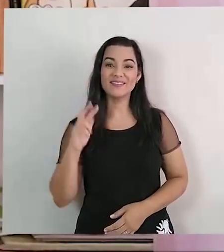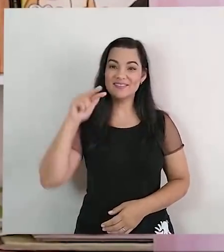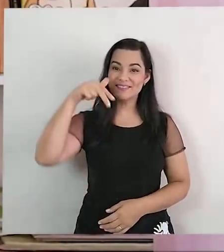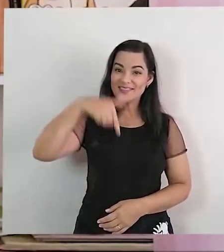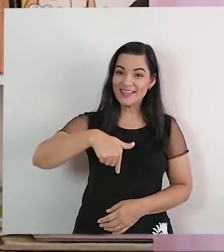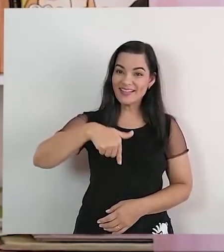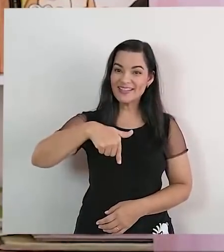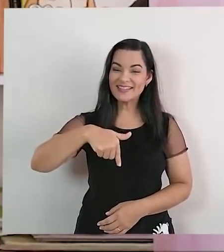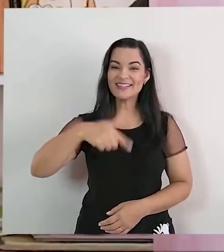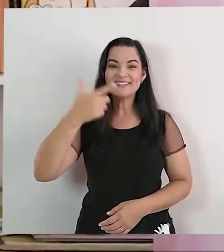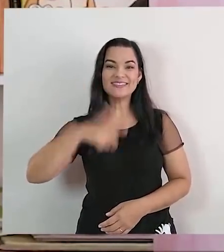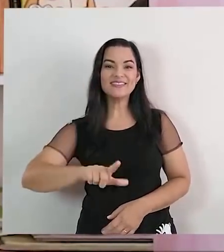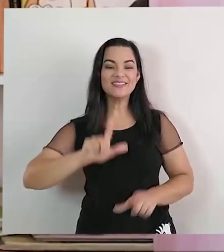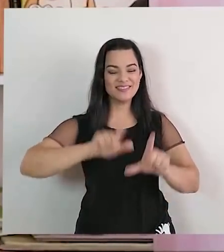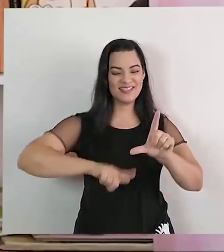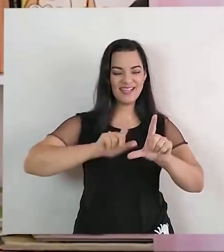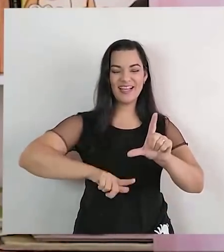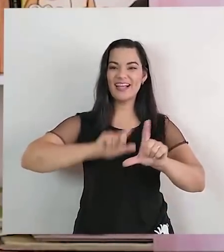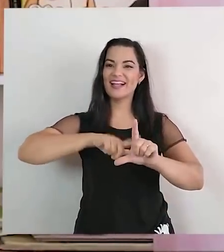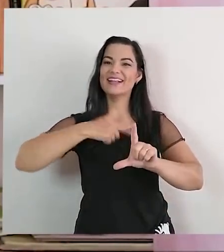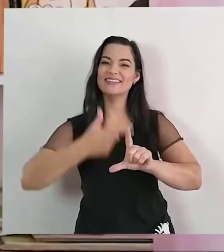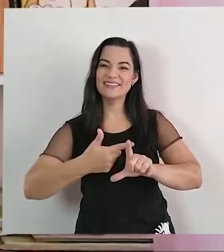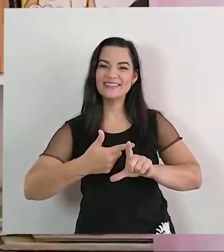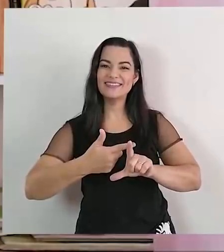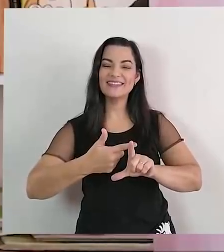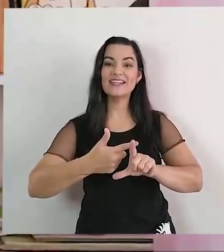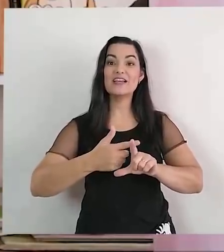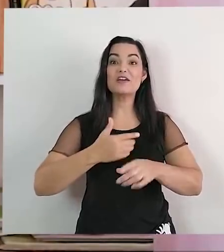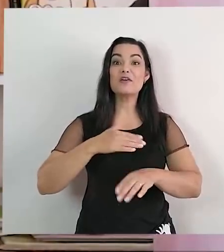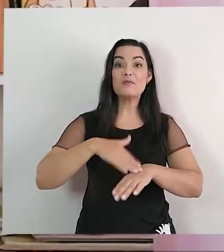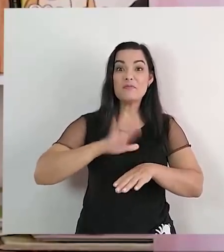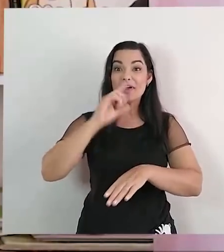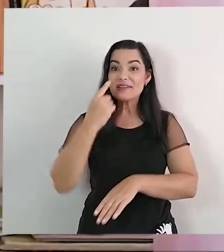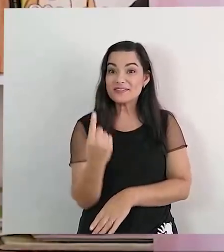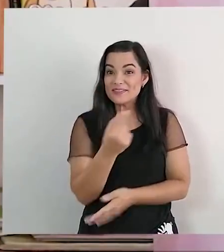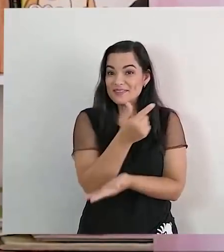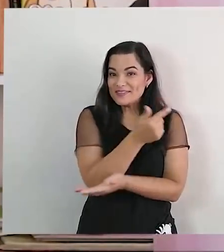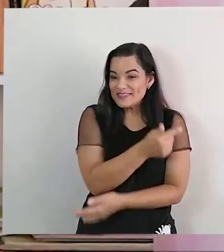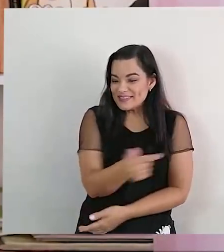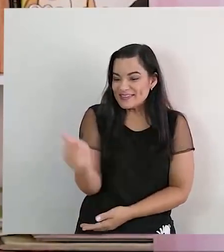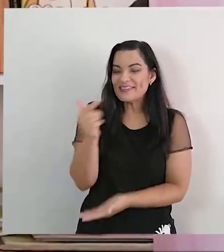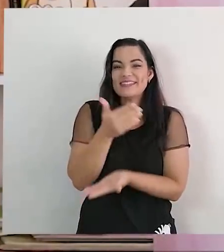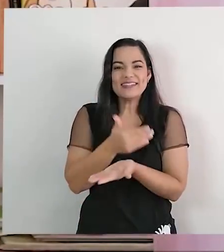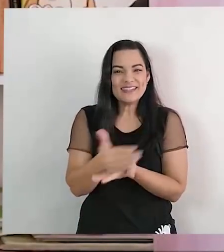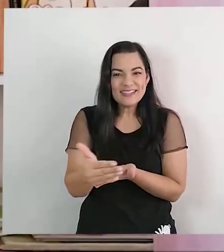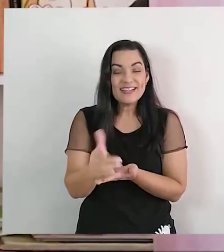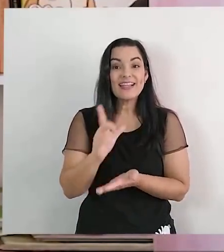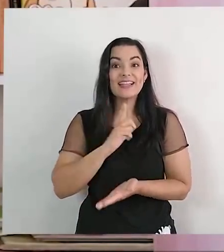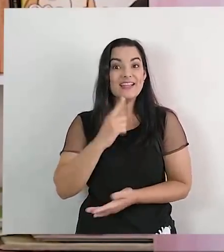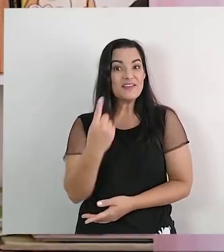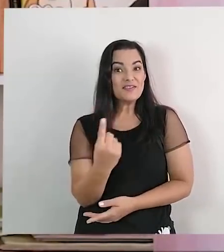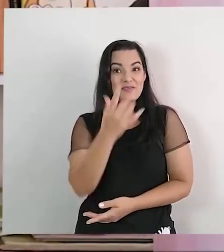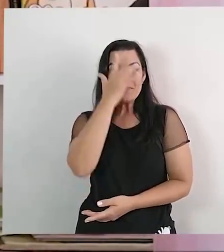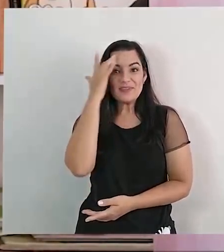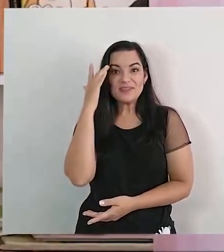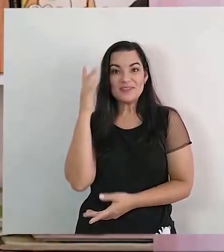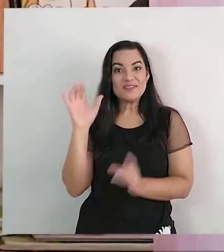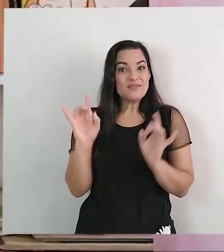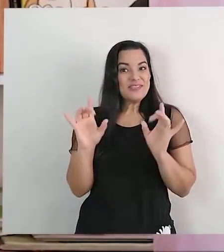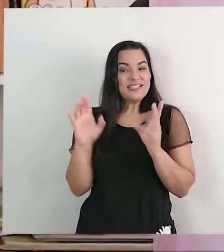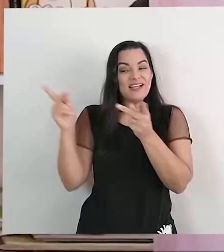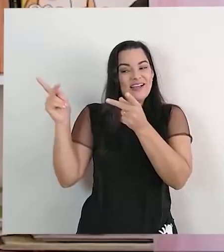professora Raquel, estou aqui com Além das Letras. Começamos mais uma semana e nesta semana temos um